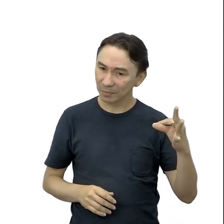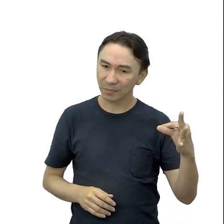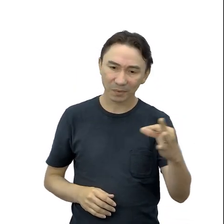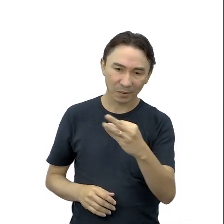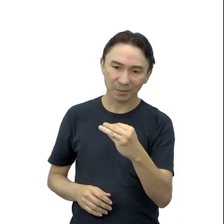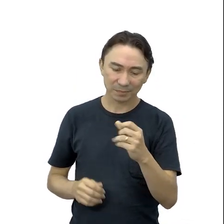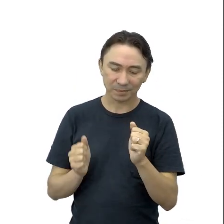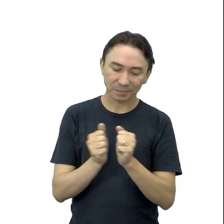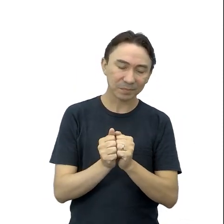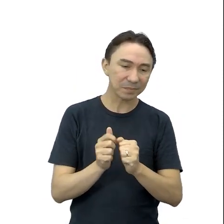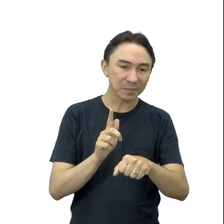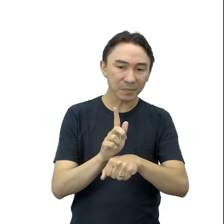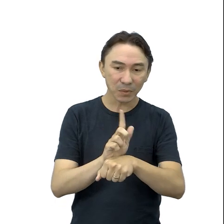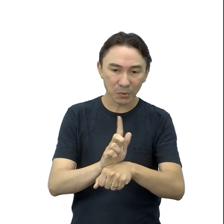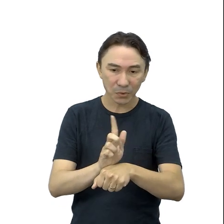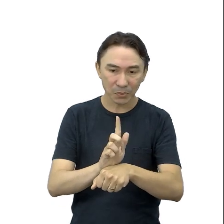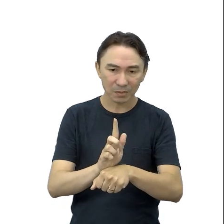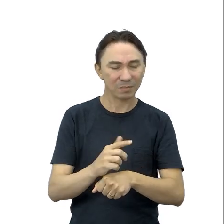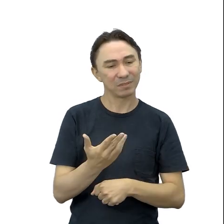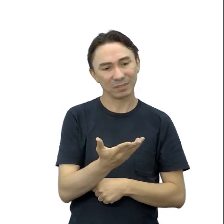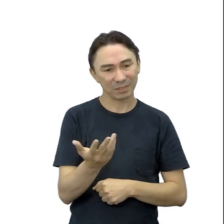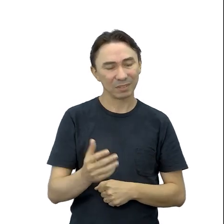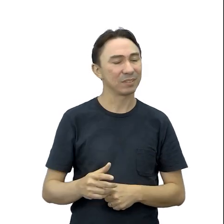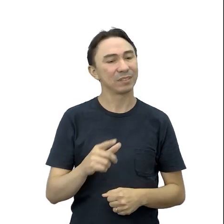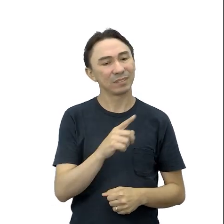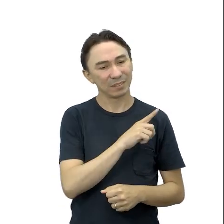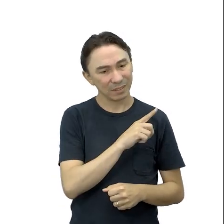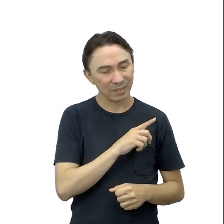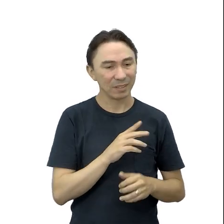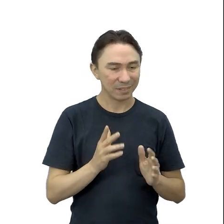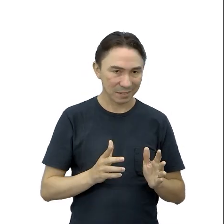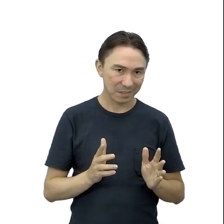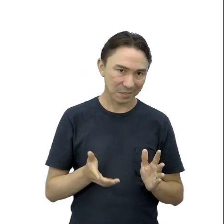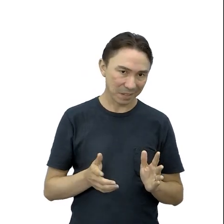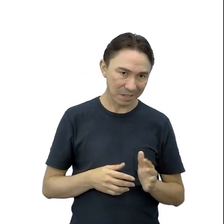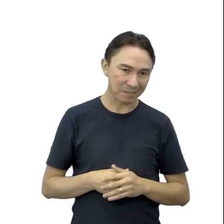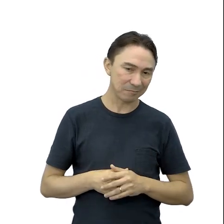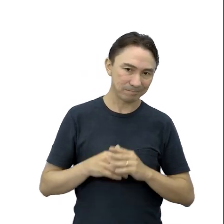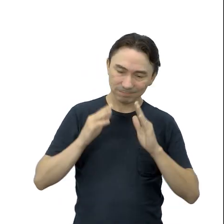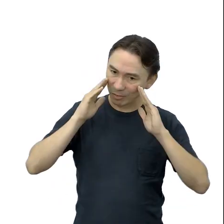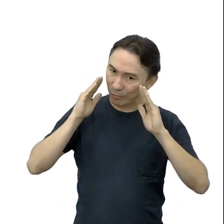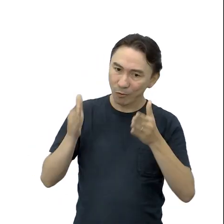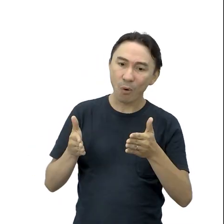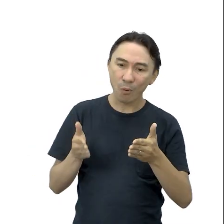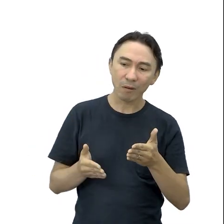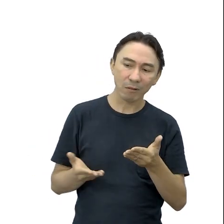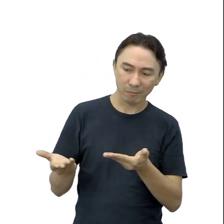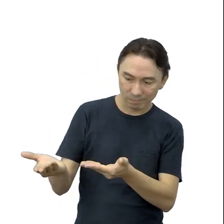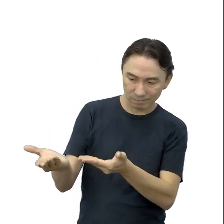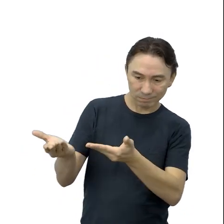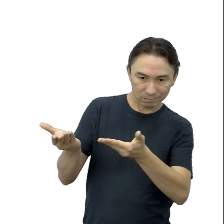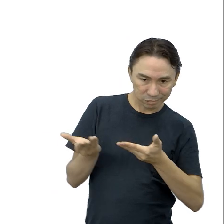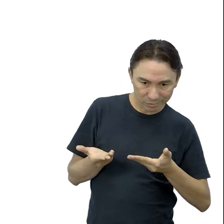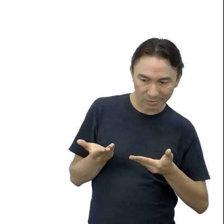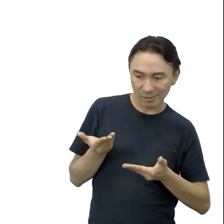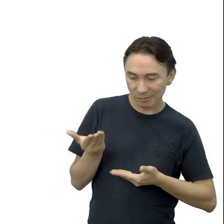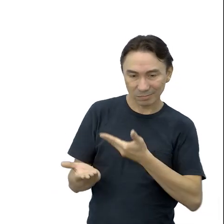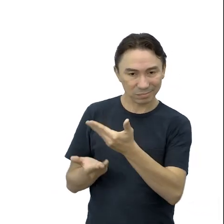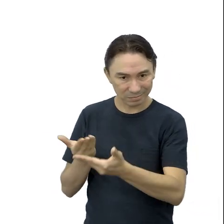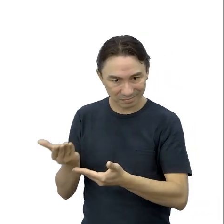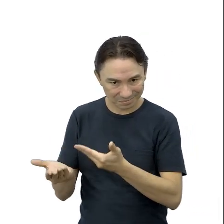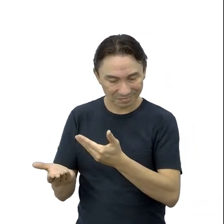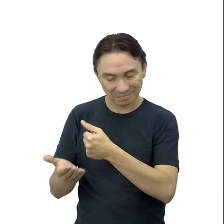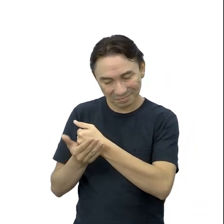vossas escolas, vocês estiveram envolvidos com o acolhimento dos estudantes e vocês também